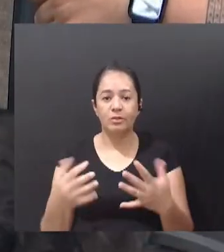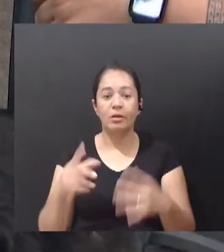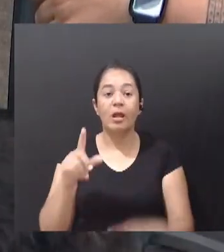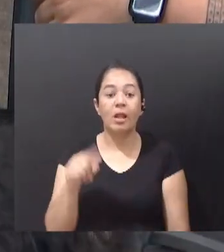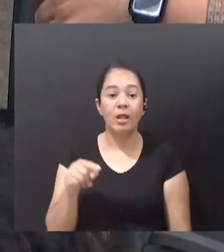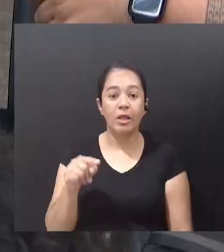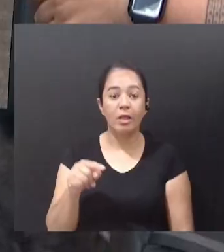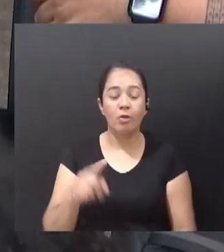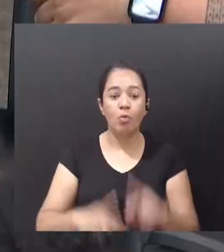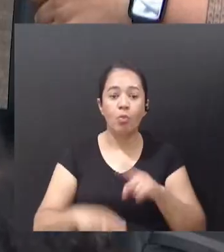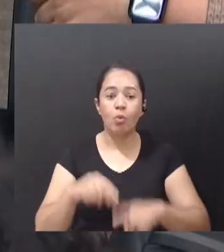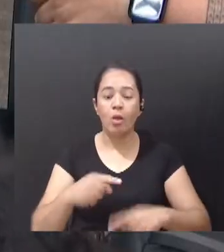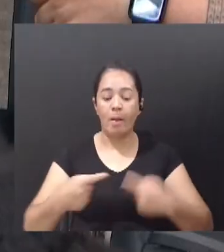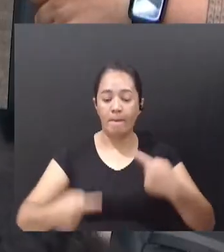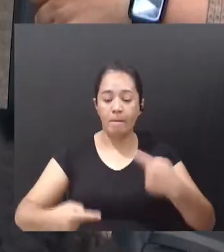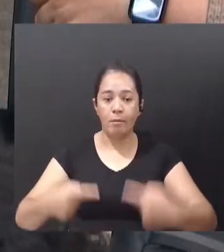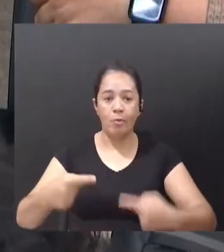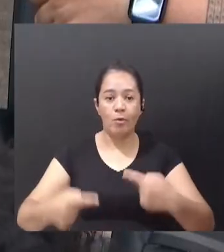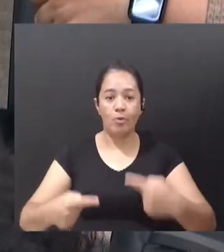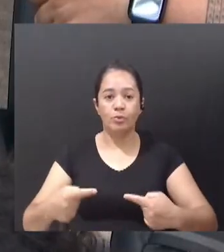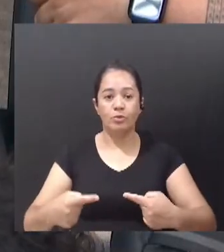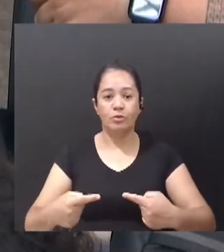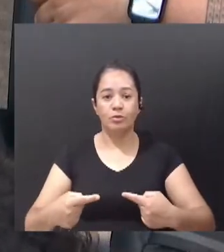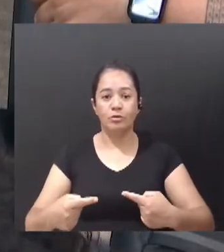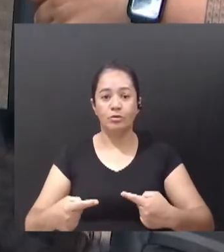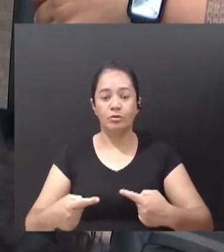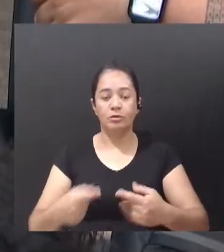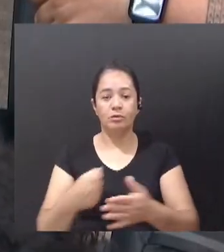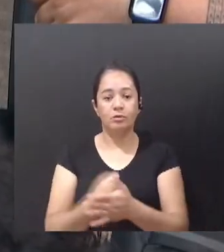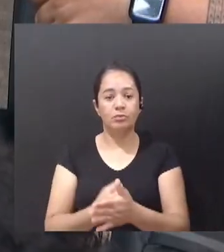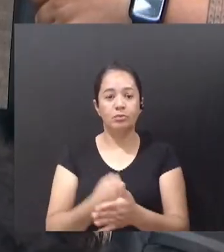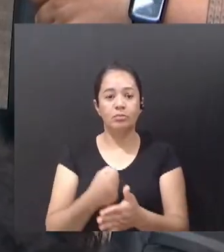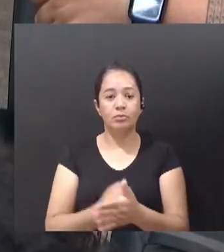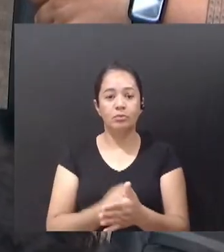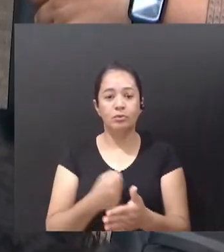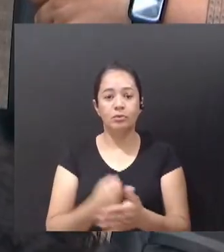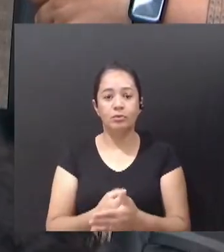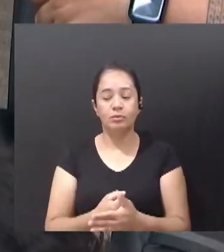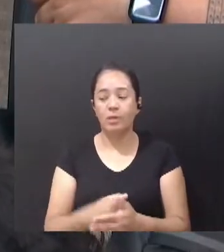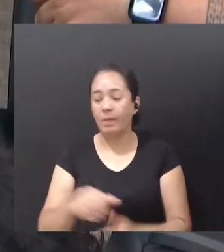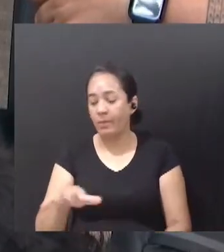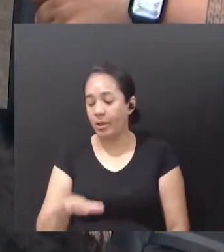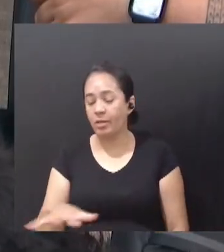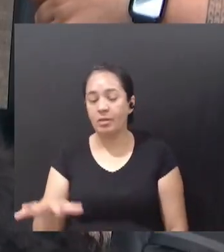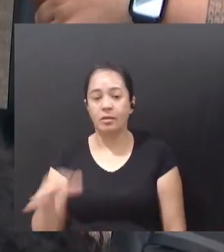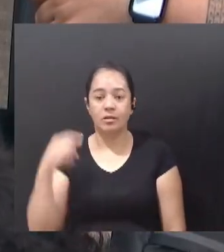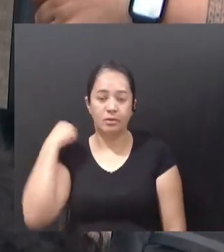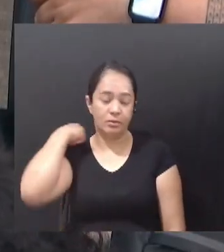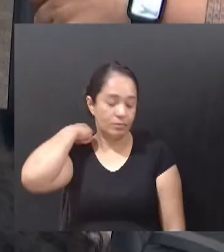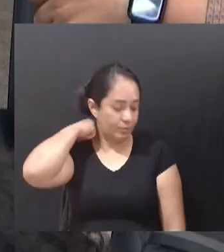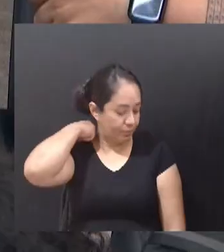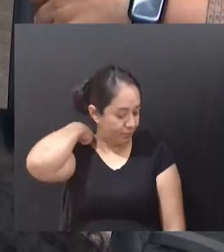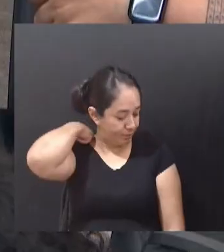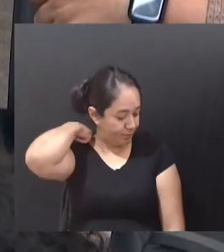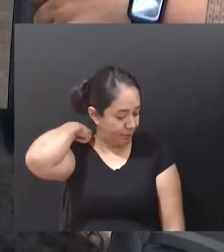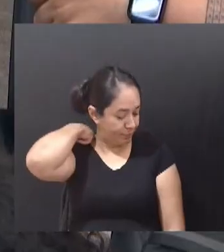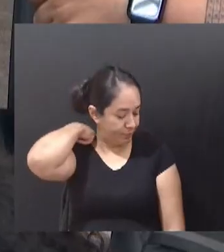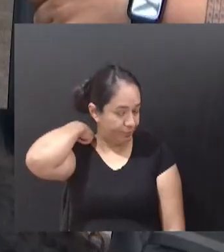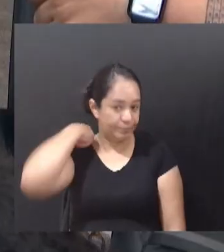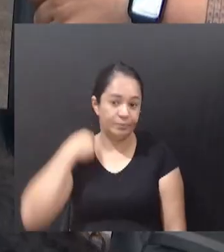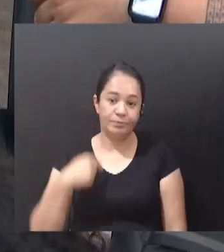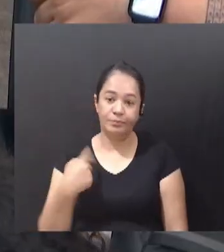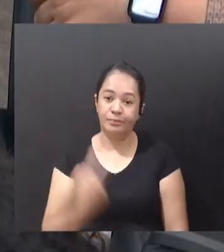instrumento político de resistência. É nele, né, em que nós vamos, de fato,